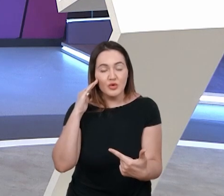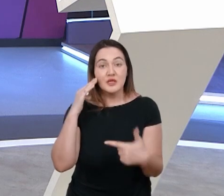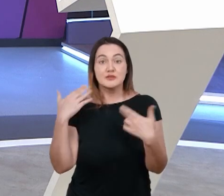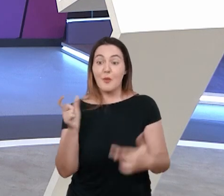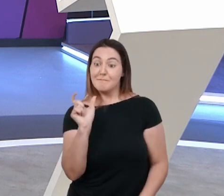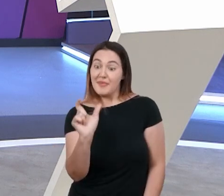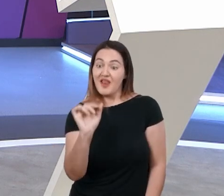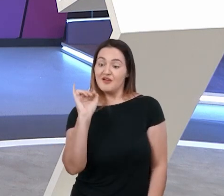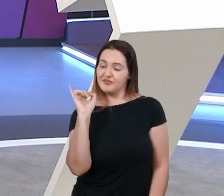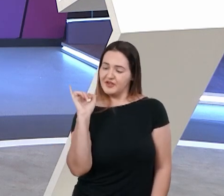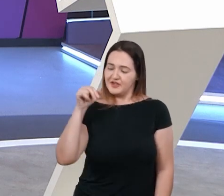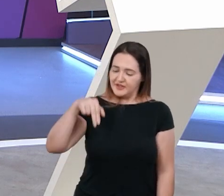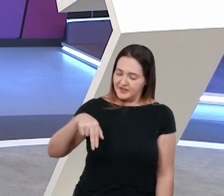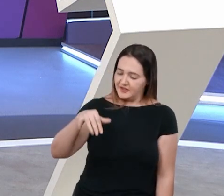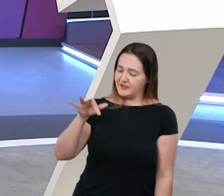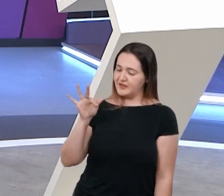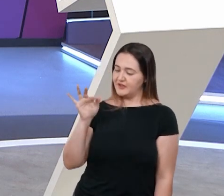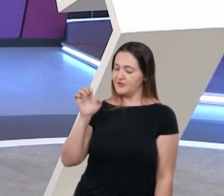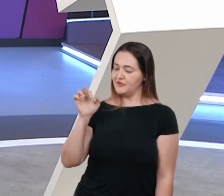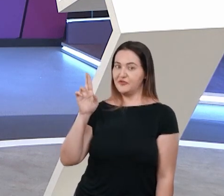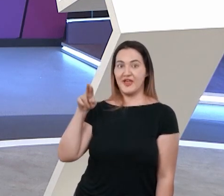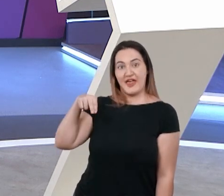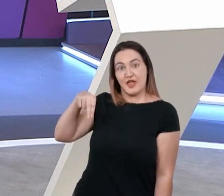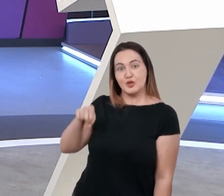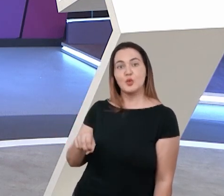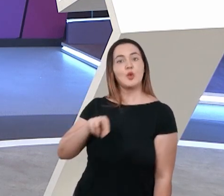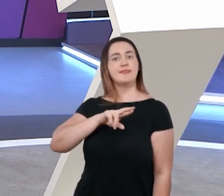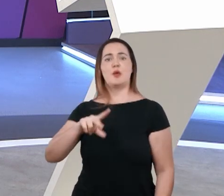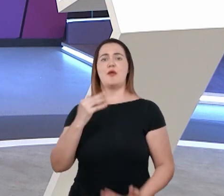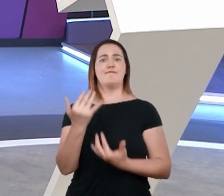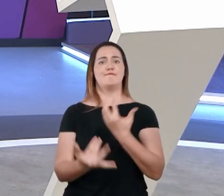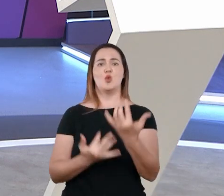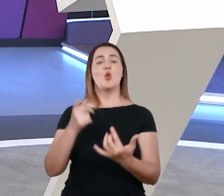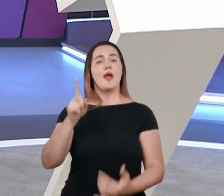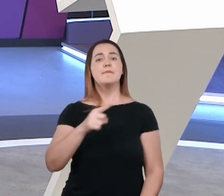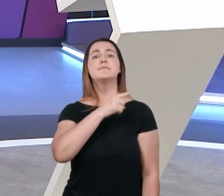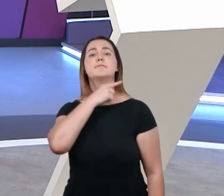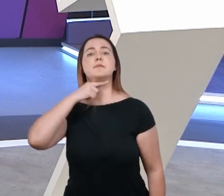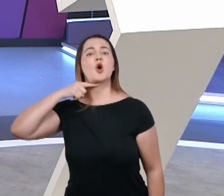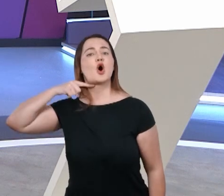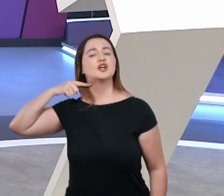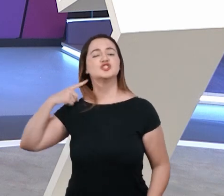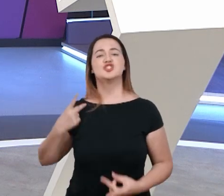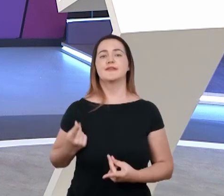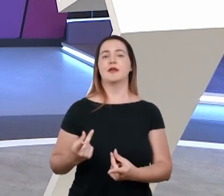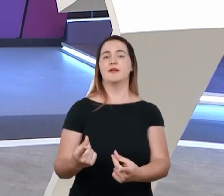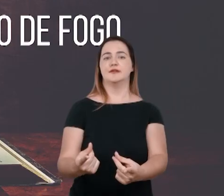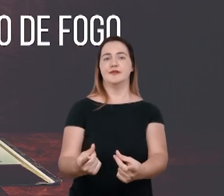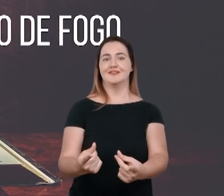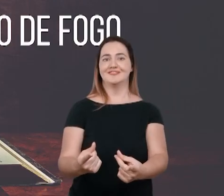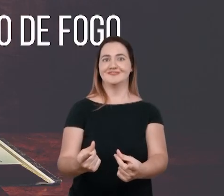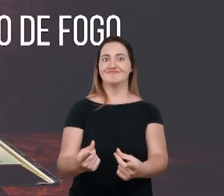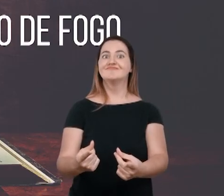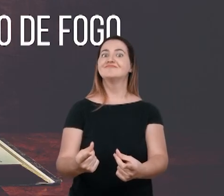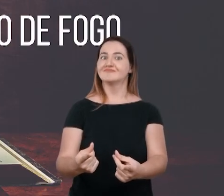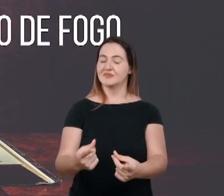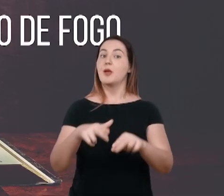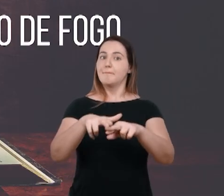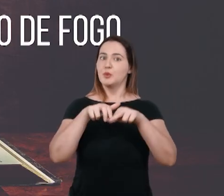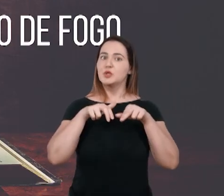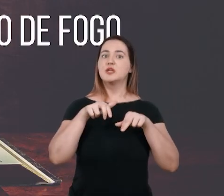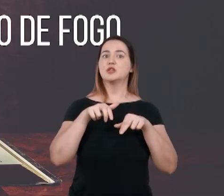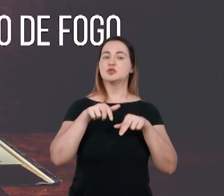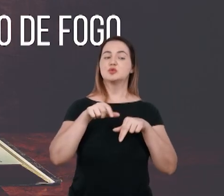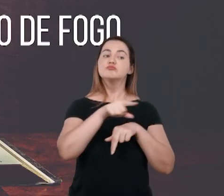Pai. O lago de fogo também vai ser parte da segunda morte, da destruição final. E se alguém não foi